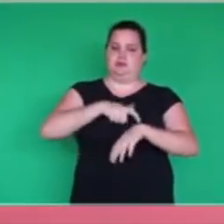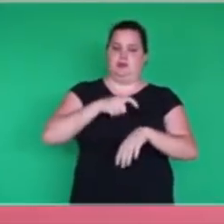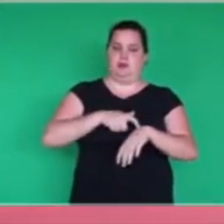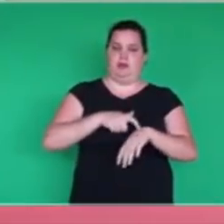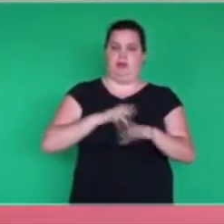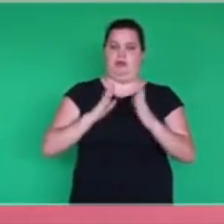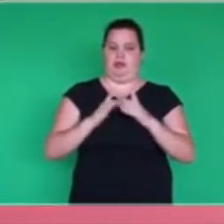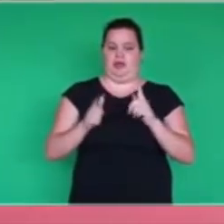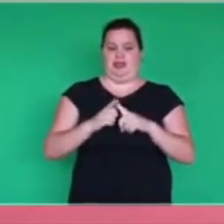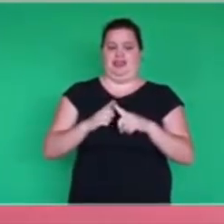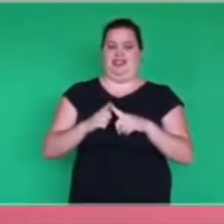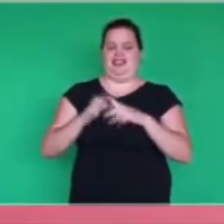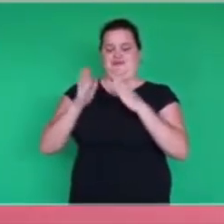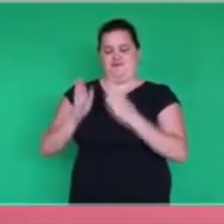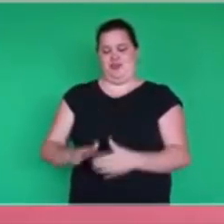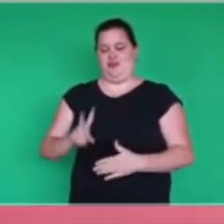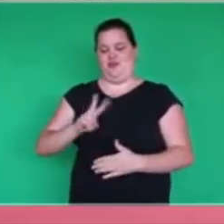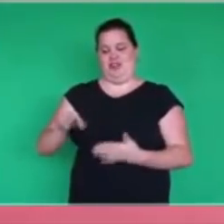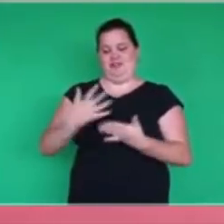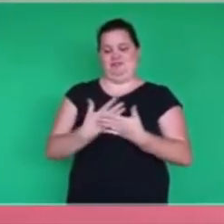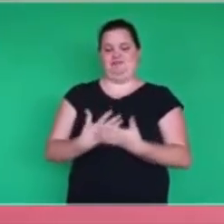ela terá que